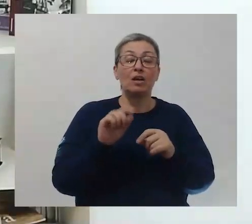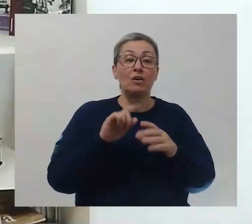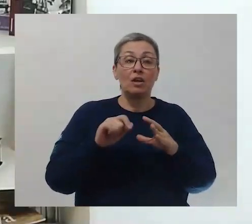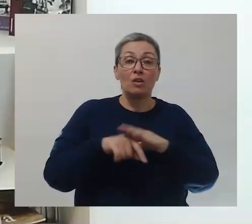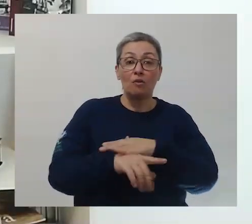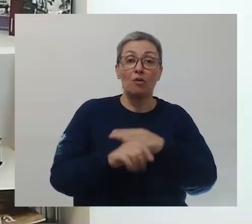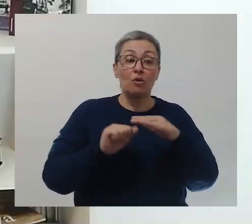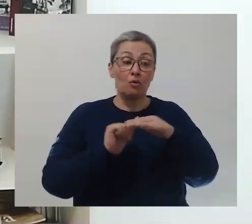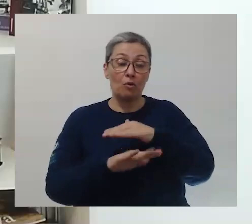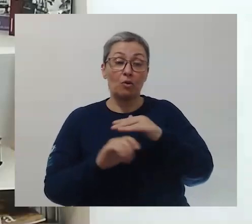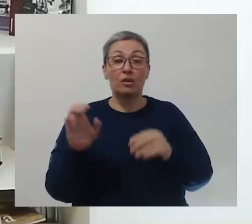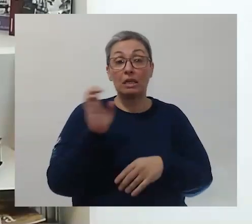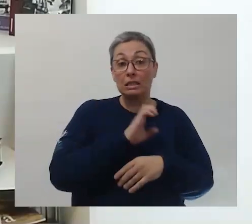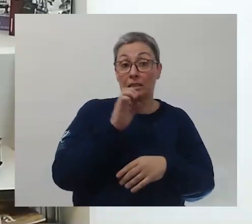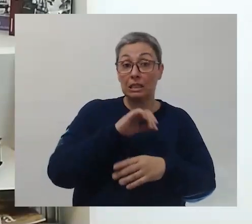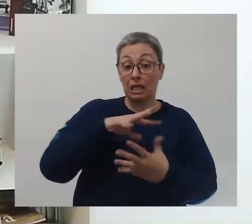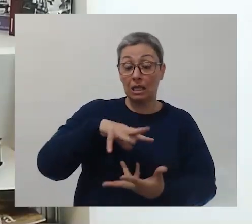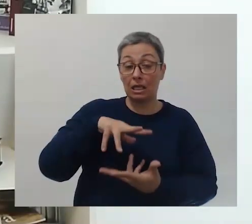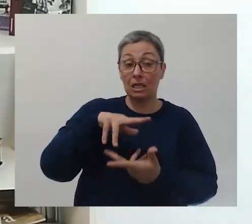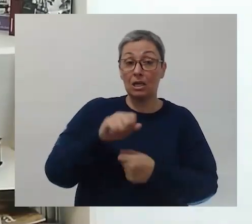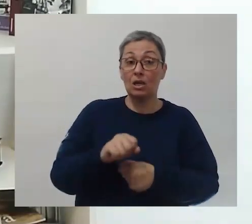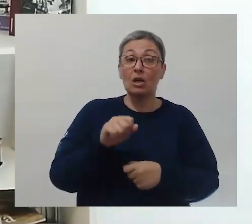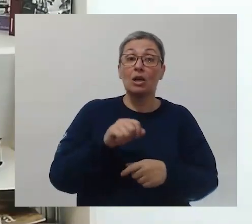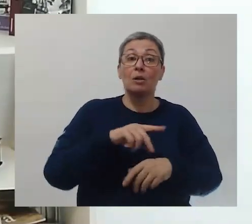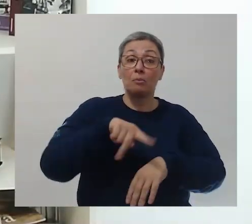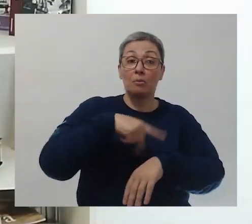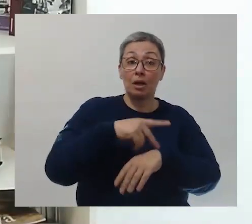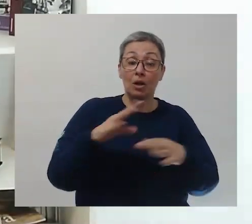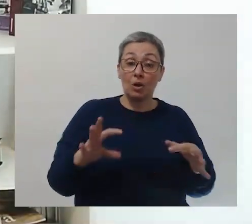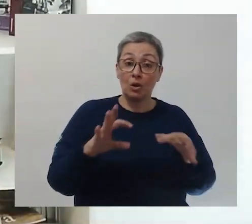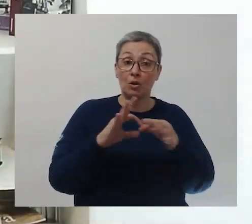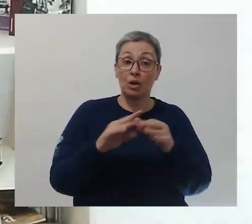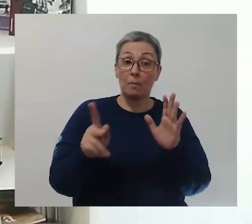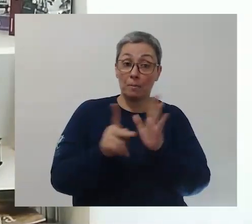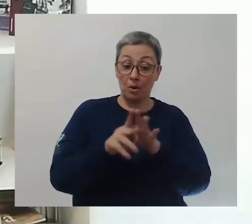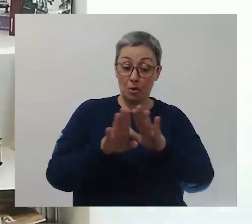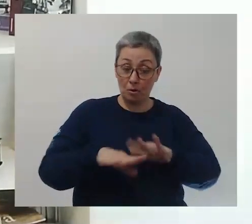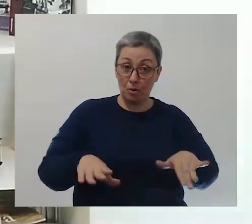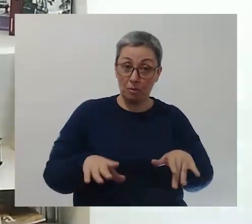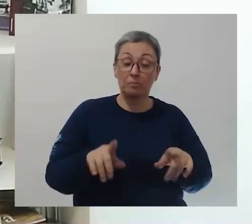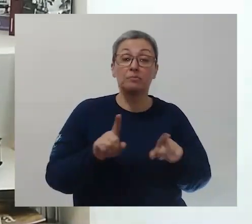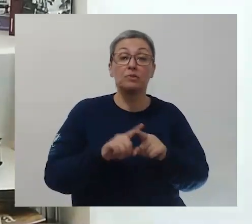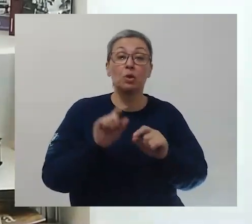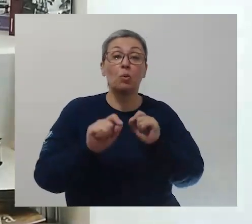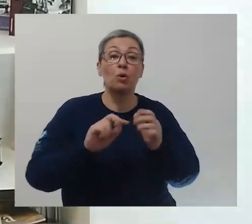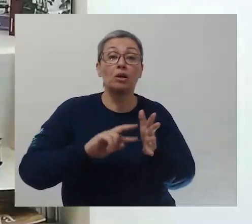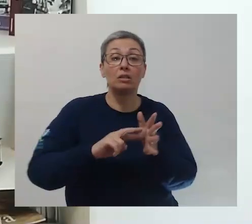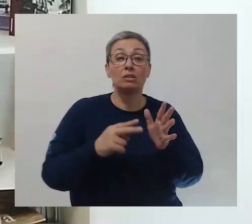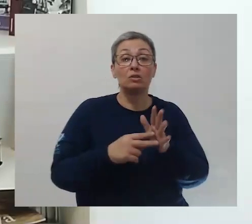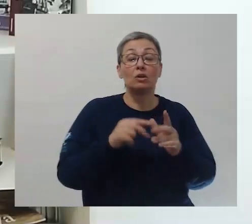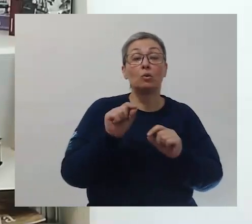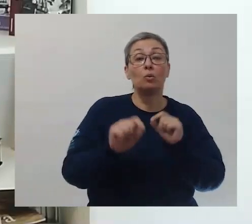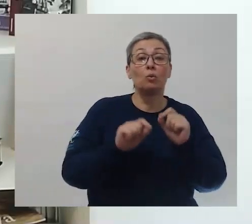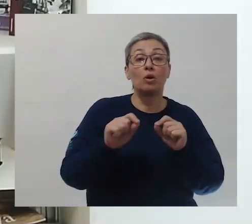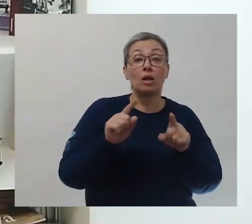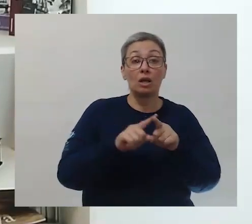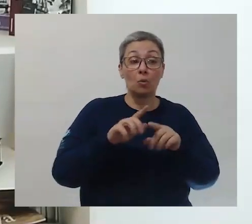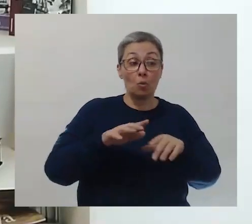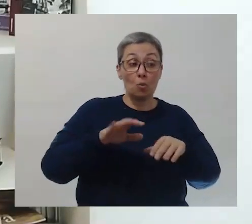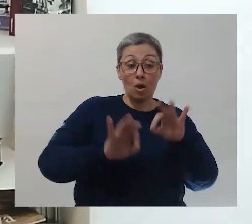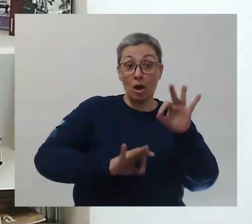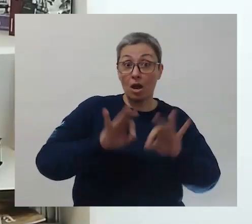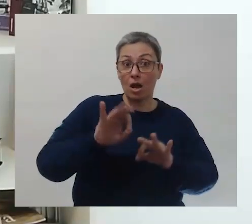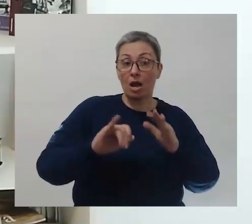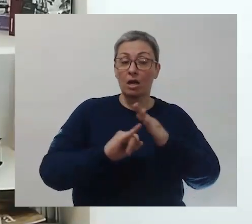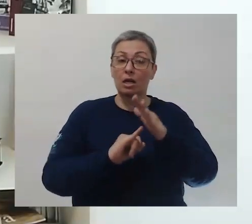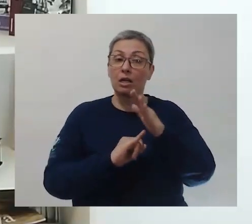de Emergência Internacional das Nações Unidas para a Infância. Isso significa que essa organização